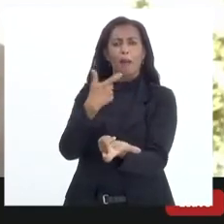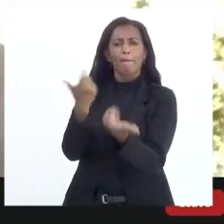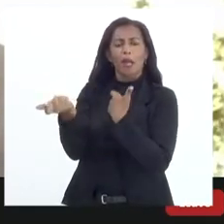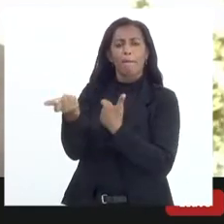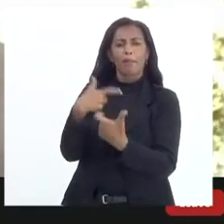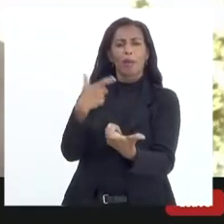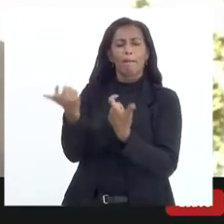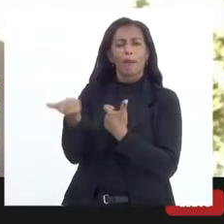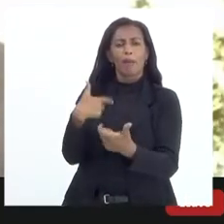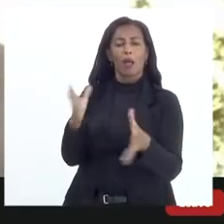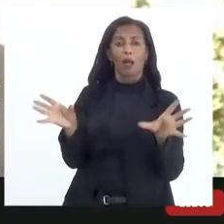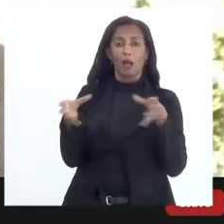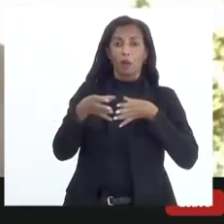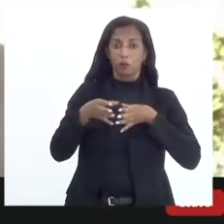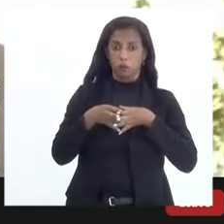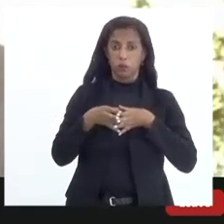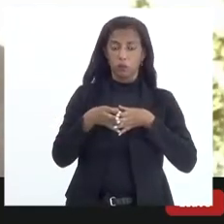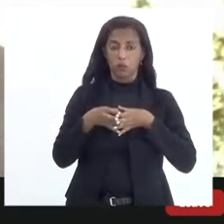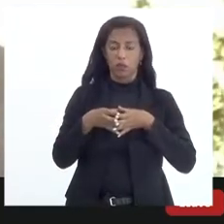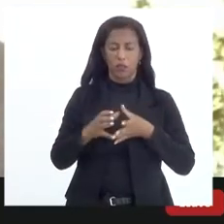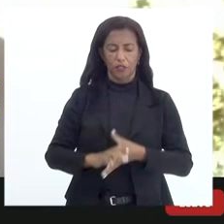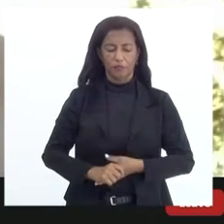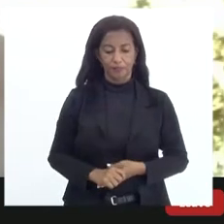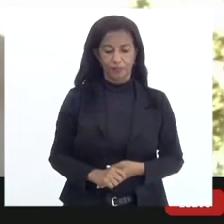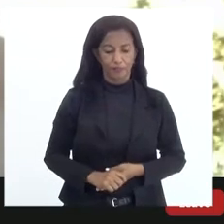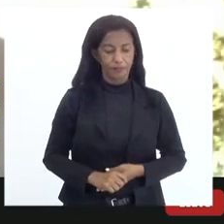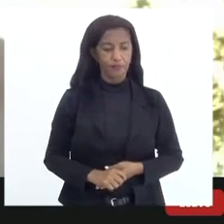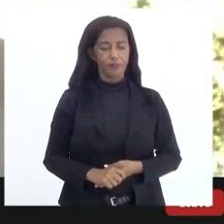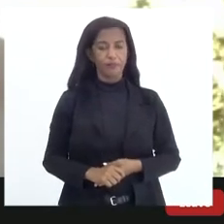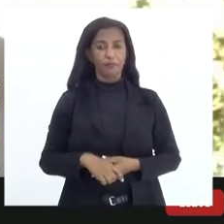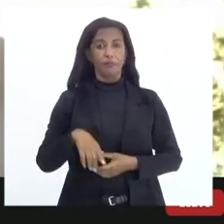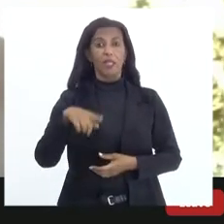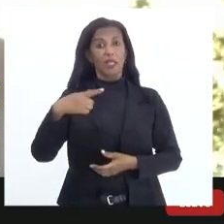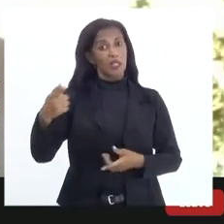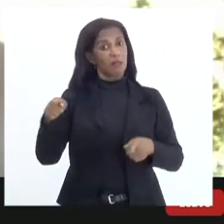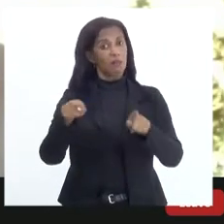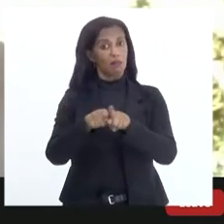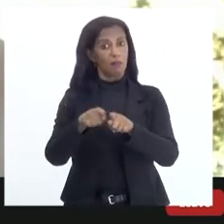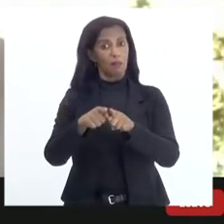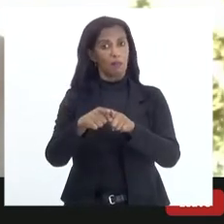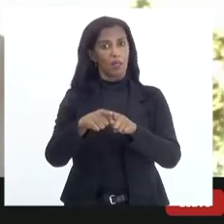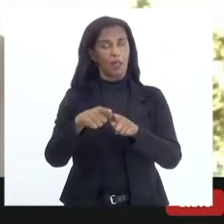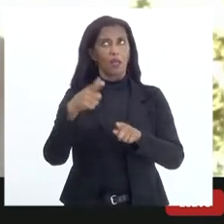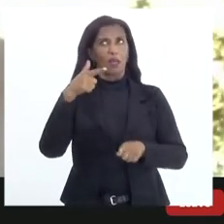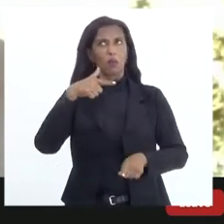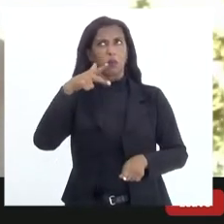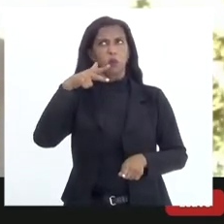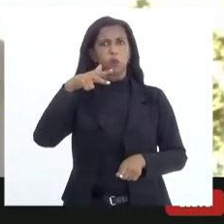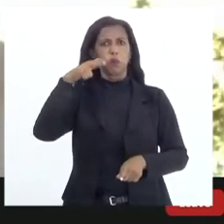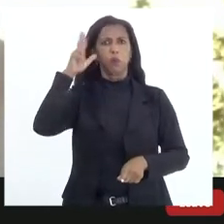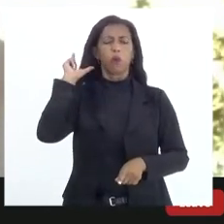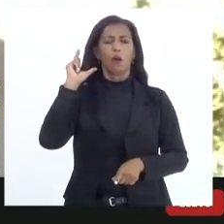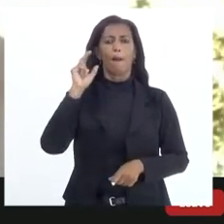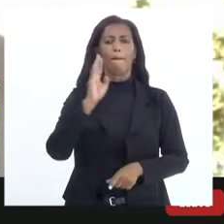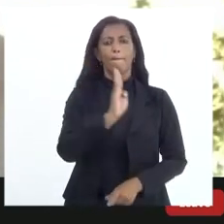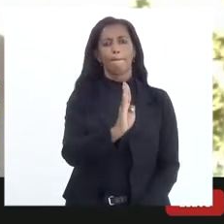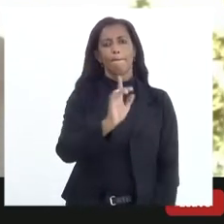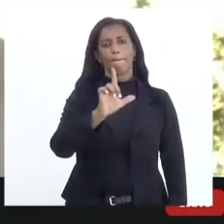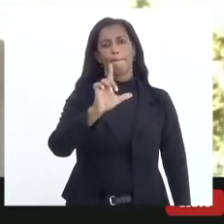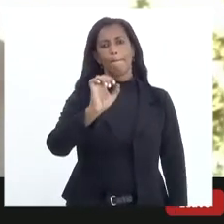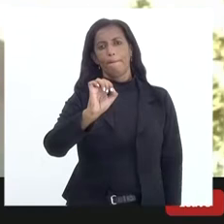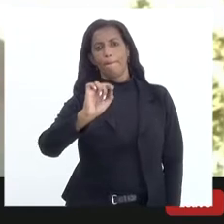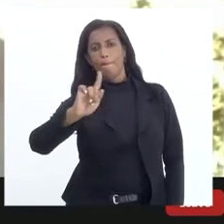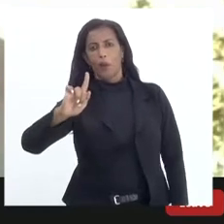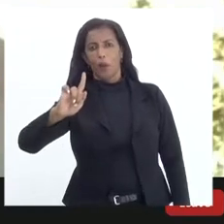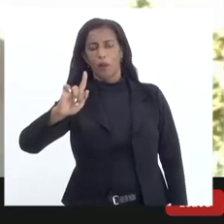à comunidade. E ainda, anteontem, o blogueiro